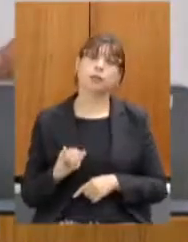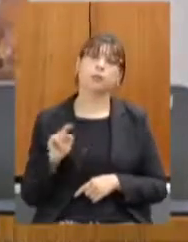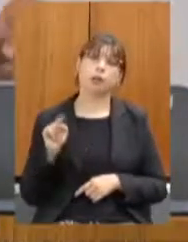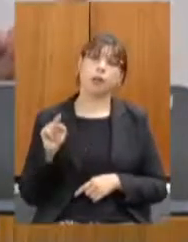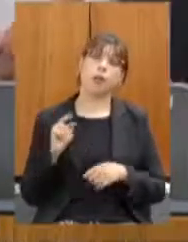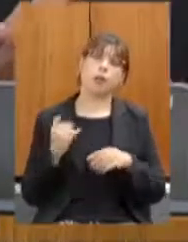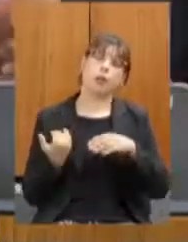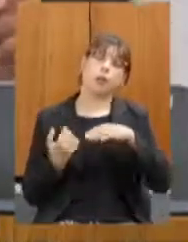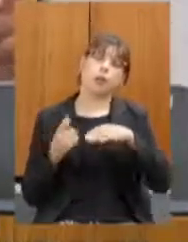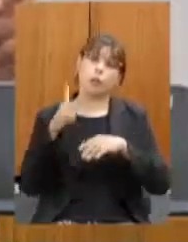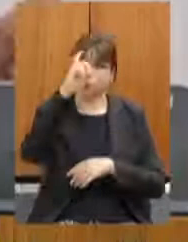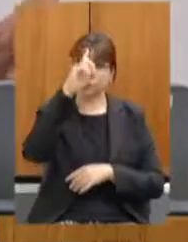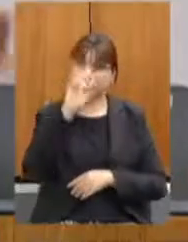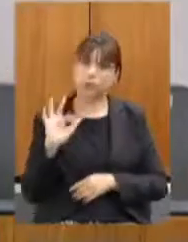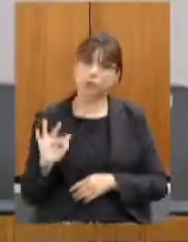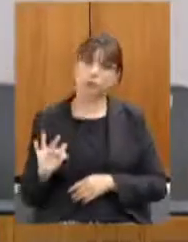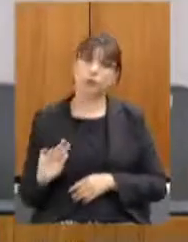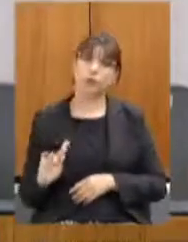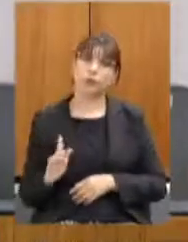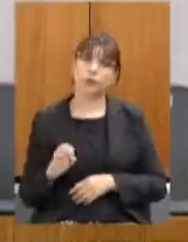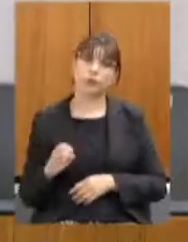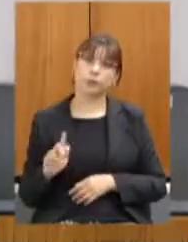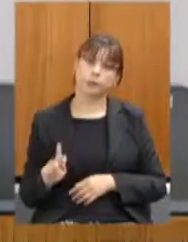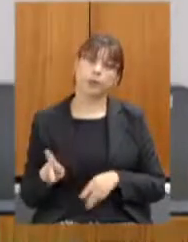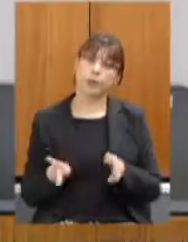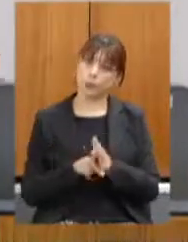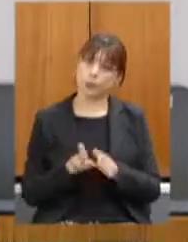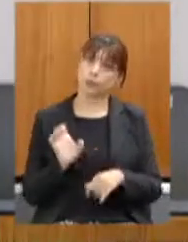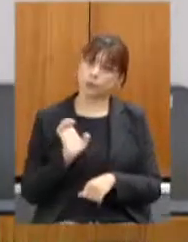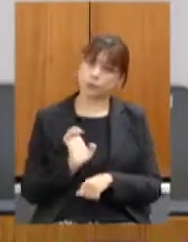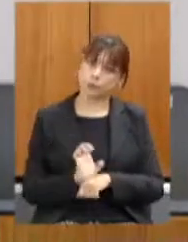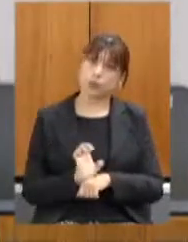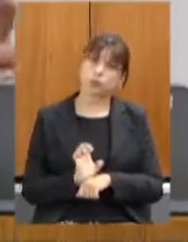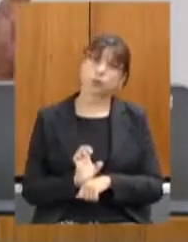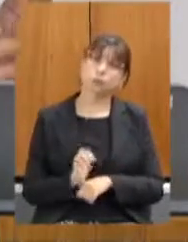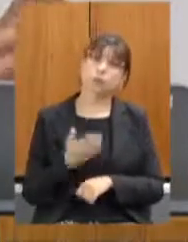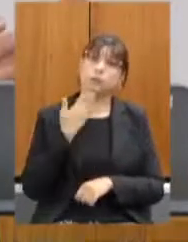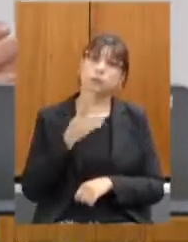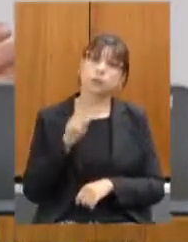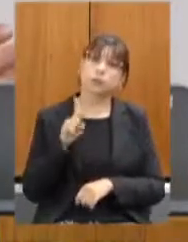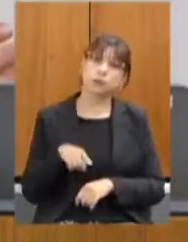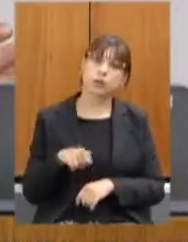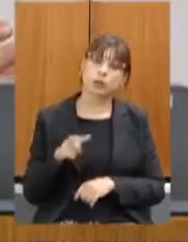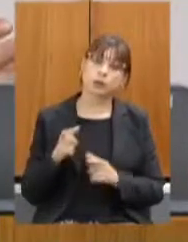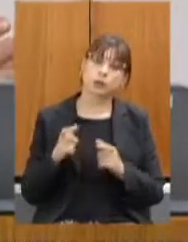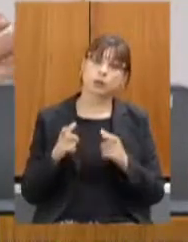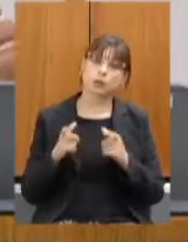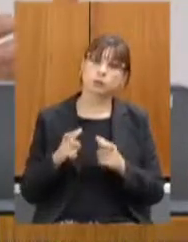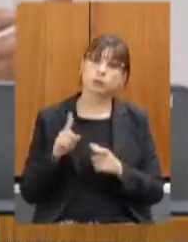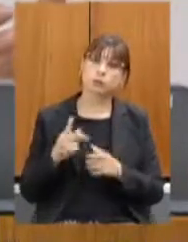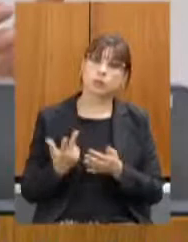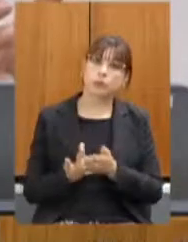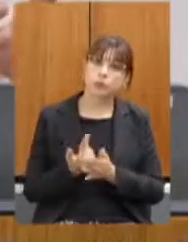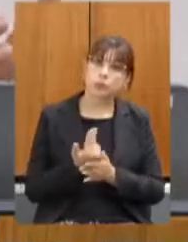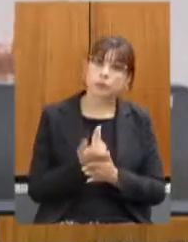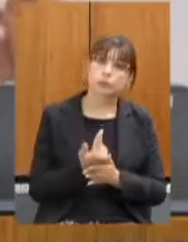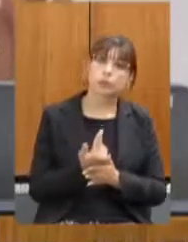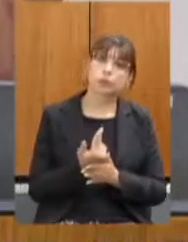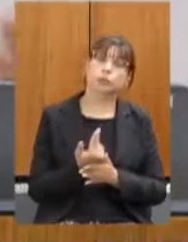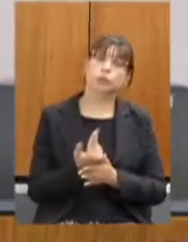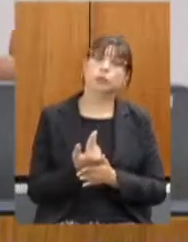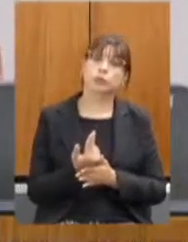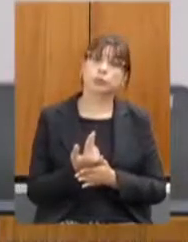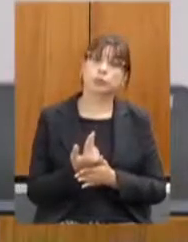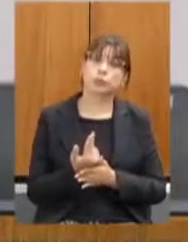da fhemig Hospital do estado que é aquisição de um arco cirúrgico com recursos provenientes